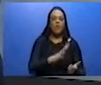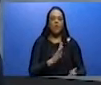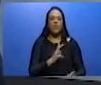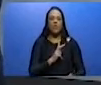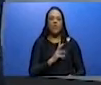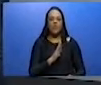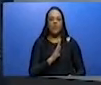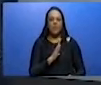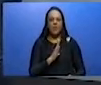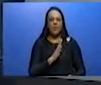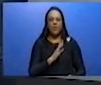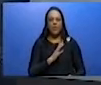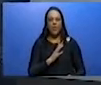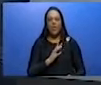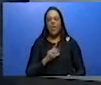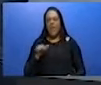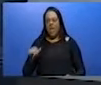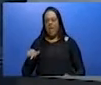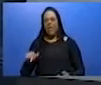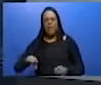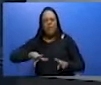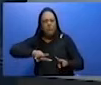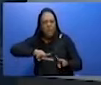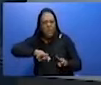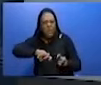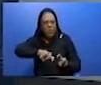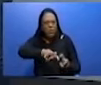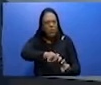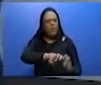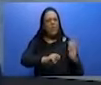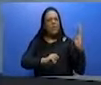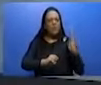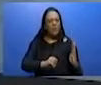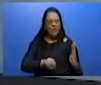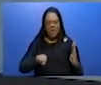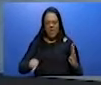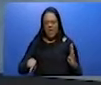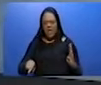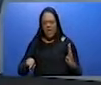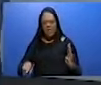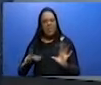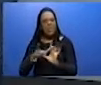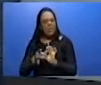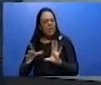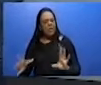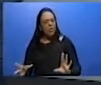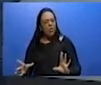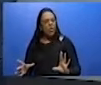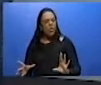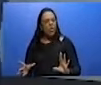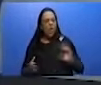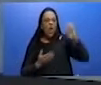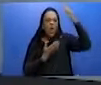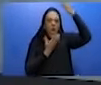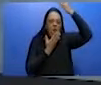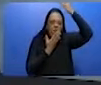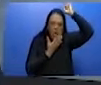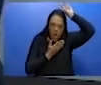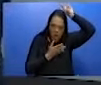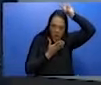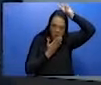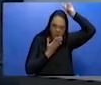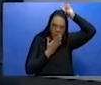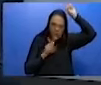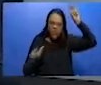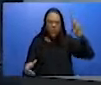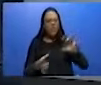Para eles poderem continuar explorando e deram permissão para escravizar índios. Como que alguém permite a escravidão, né?